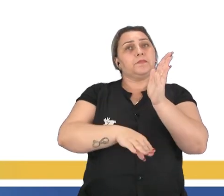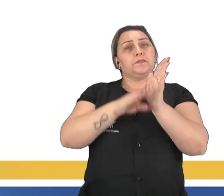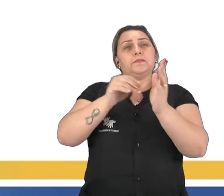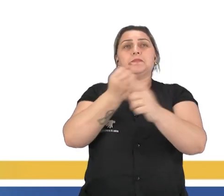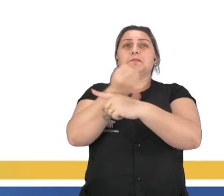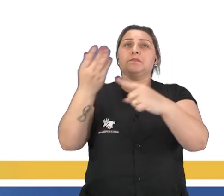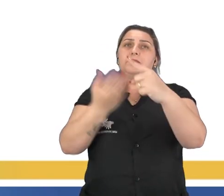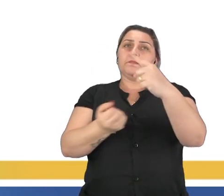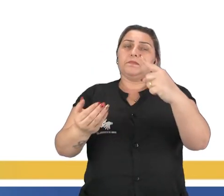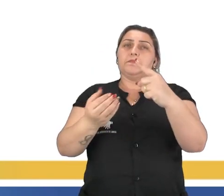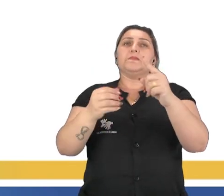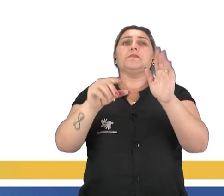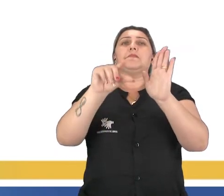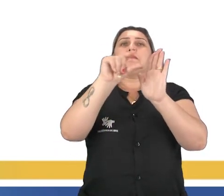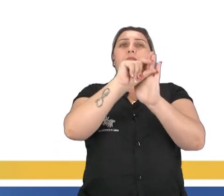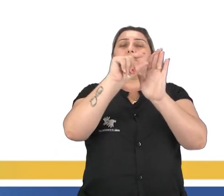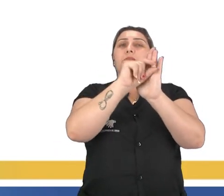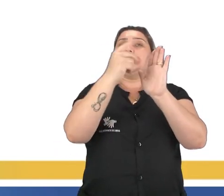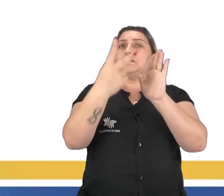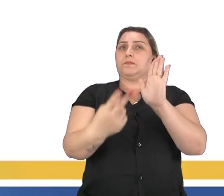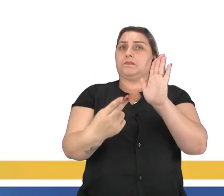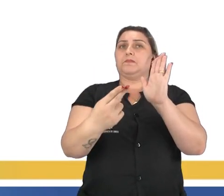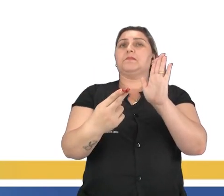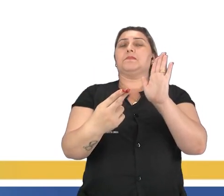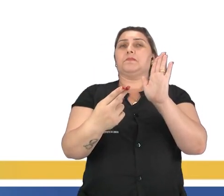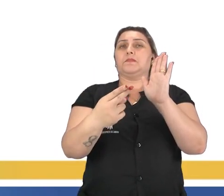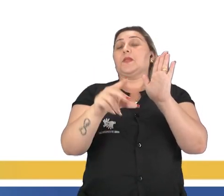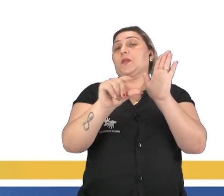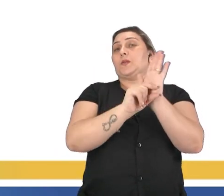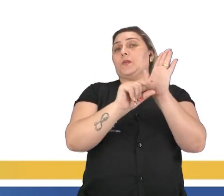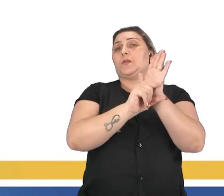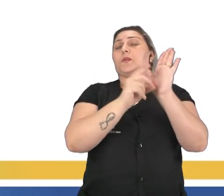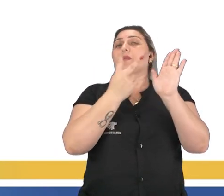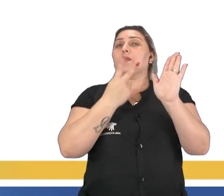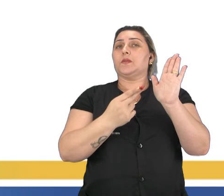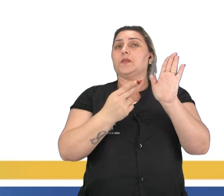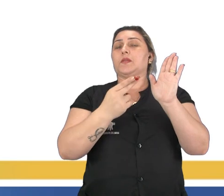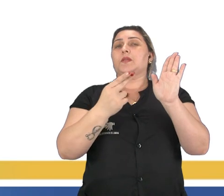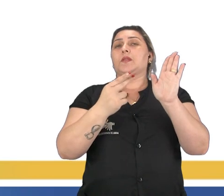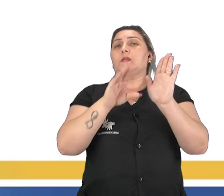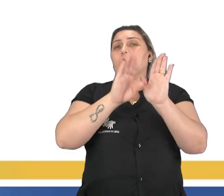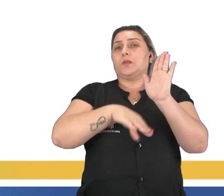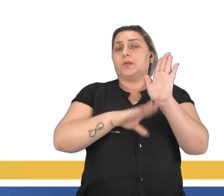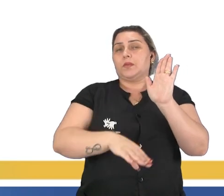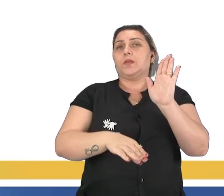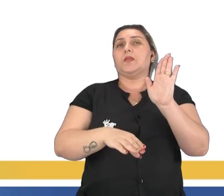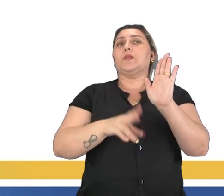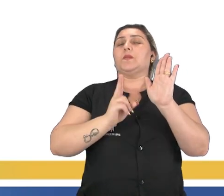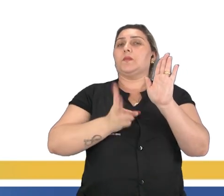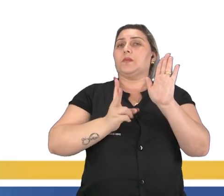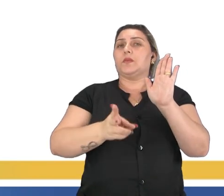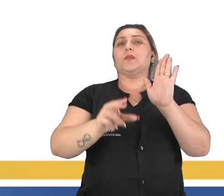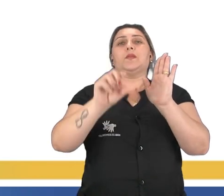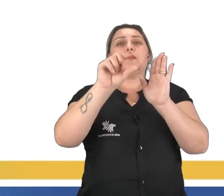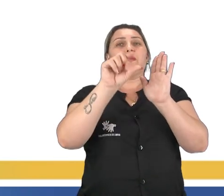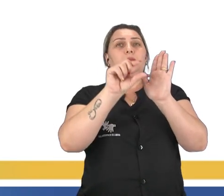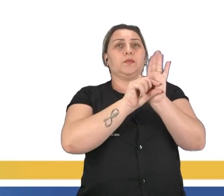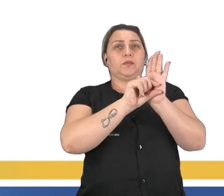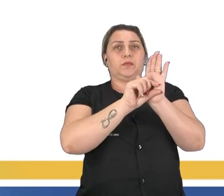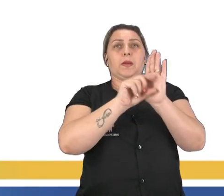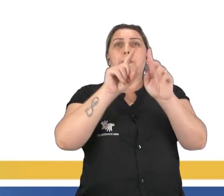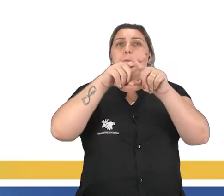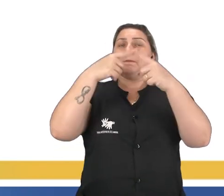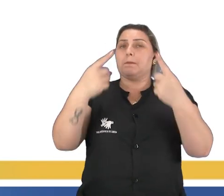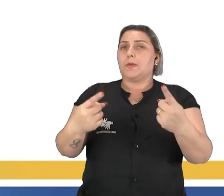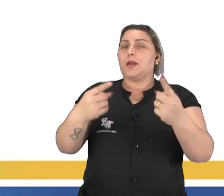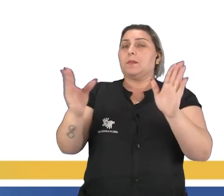subtrair frações com denominadores iguais, adicionamos ou subtraímos os numeradores e mantemos o denominador.